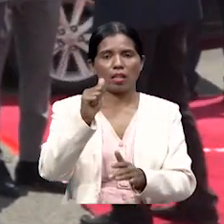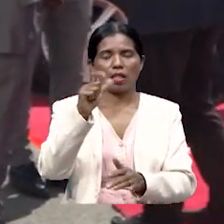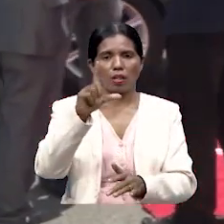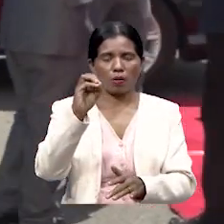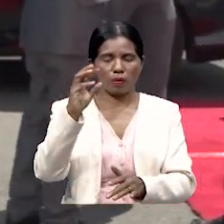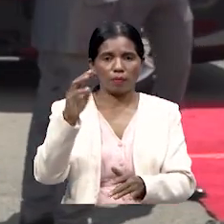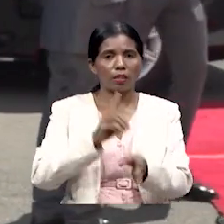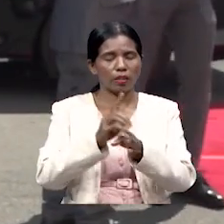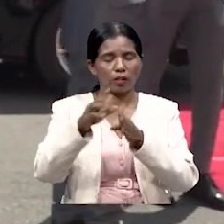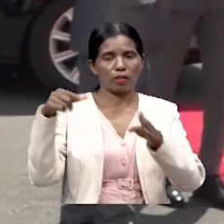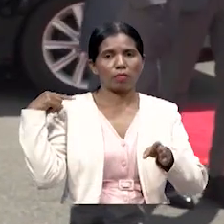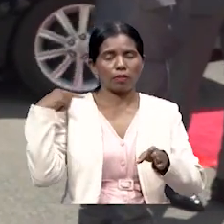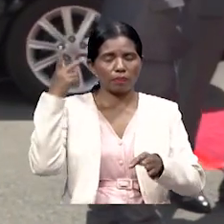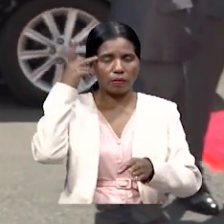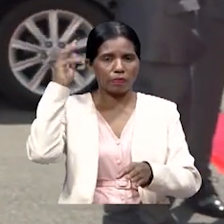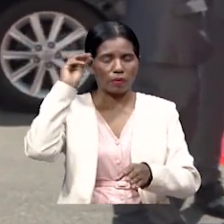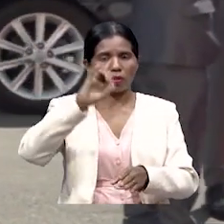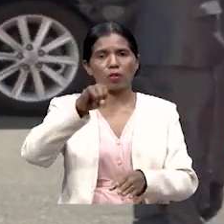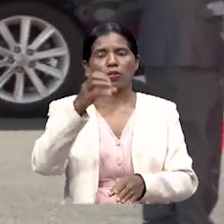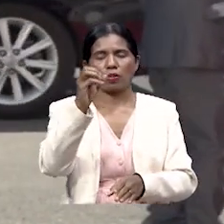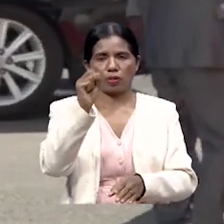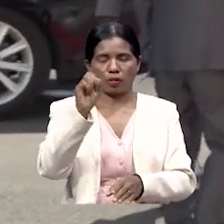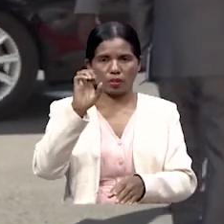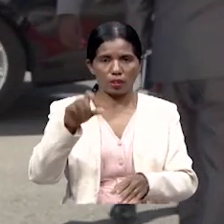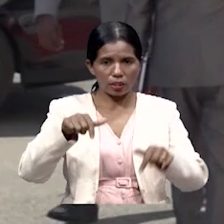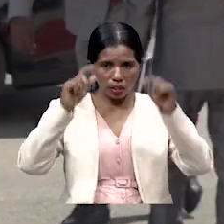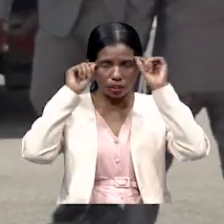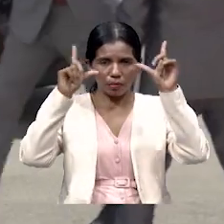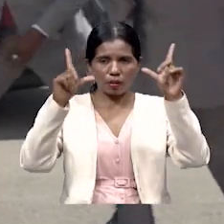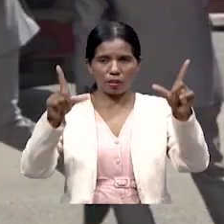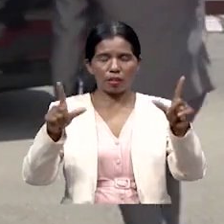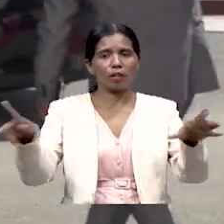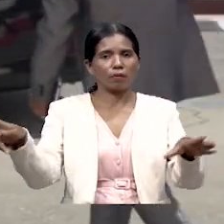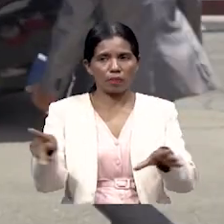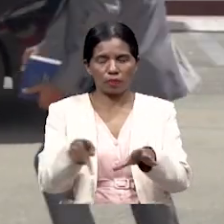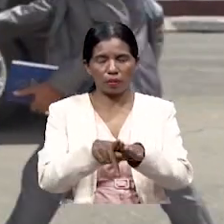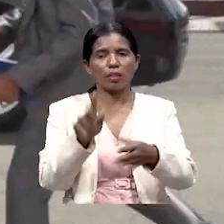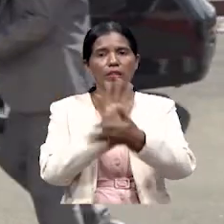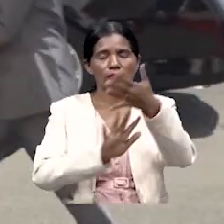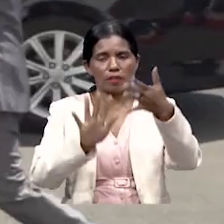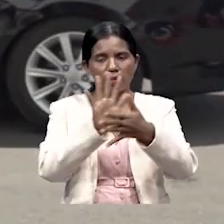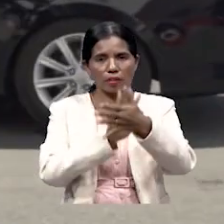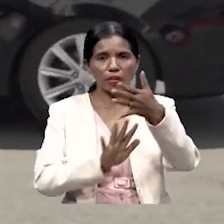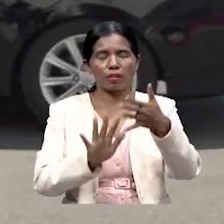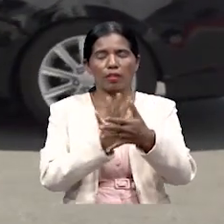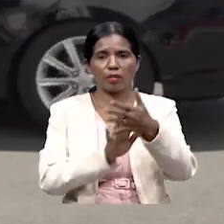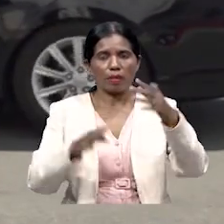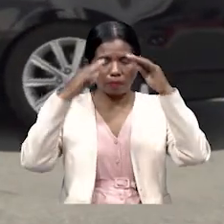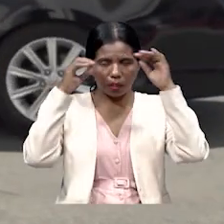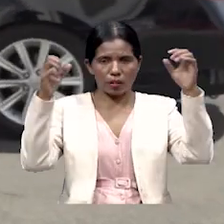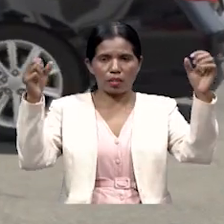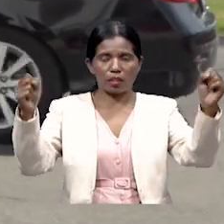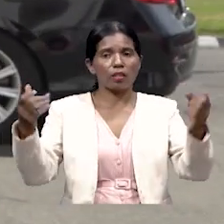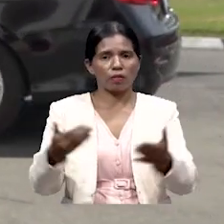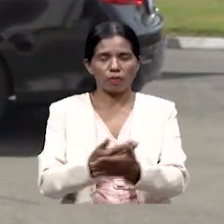no diretório gabinete e primeiro-ministro José Paulo se melhorou e a timor-leste Nian atu partisipa serimonia investidor am o Presidente da